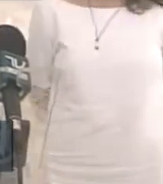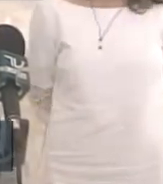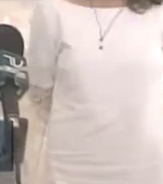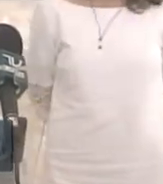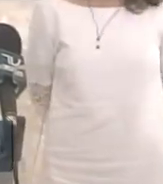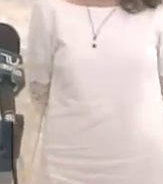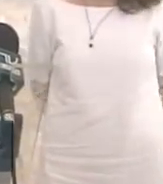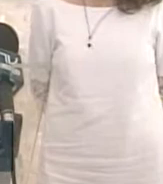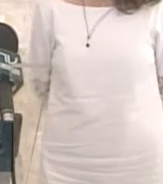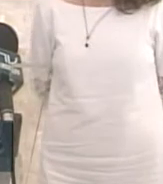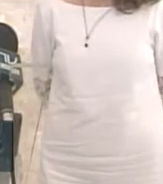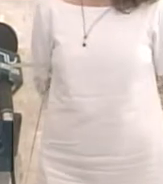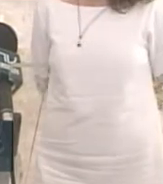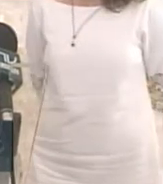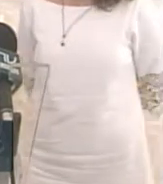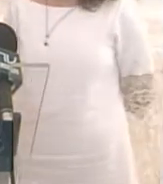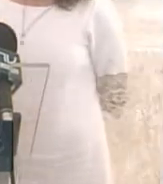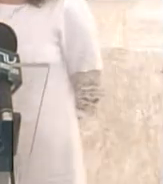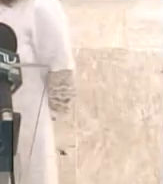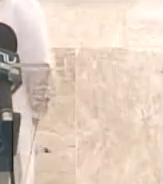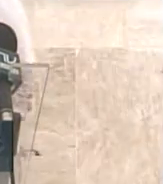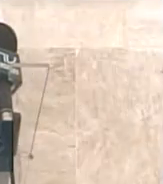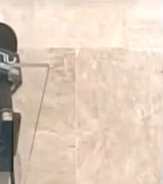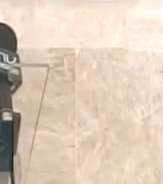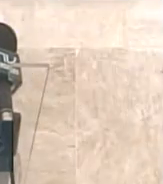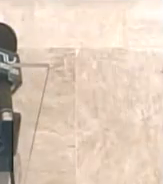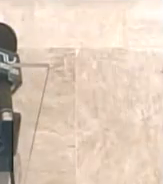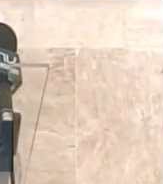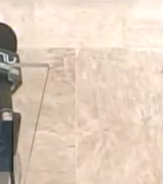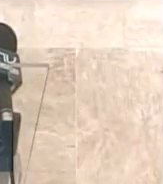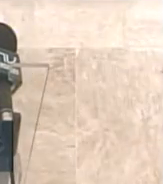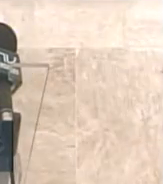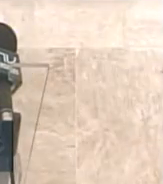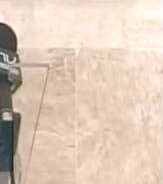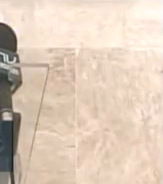R$ 120 por isso. Família? Por família.